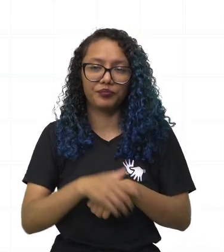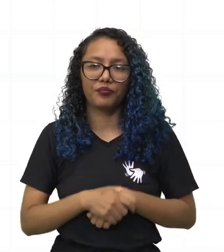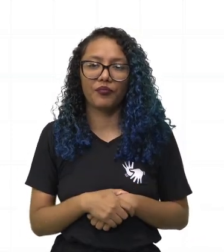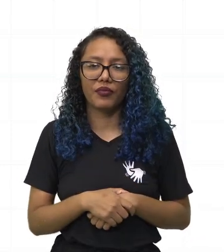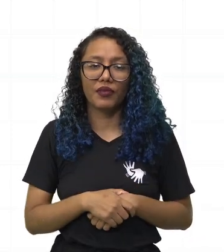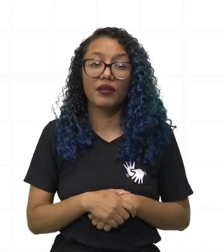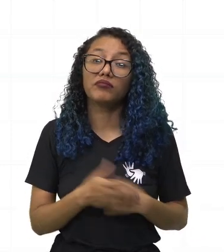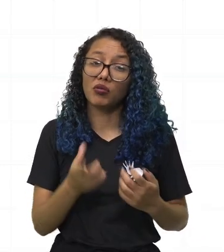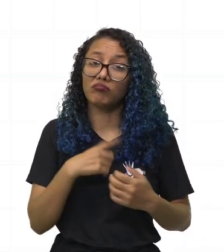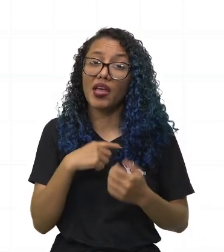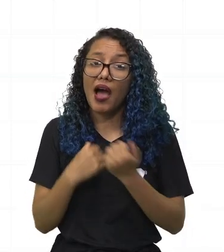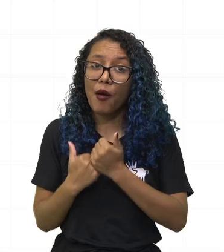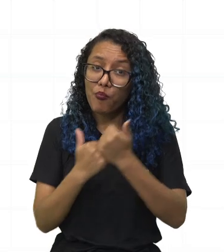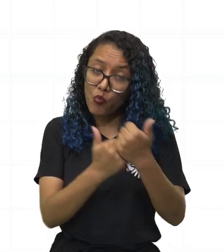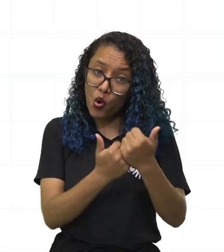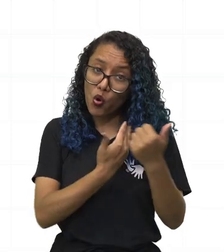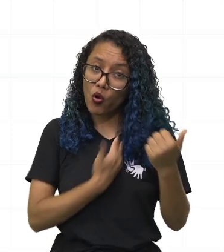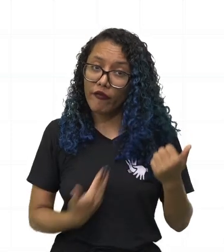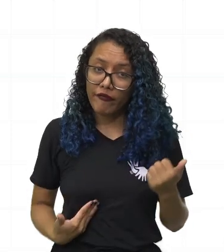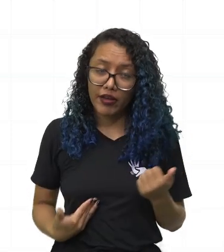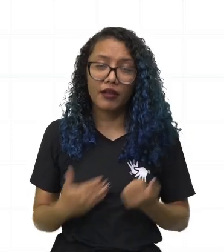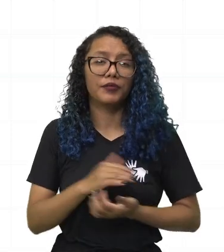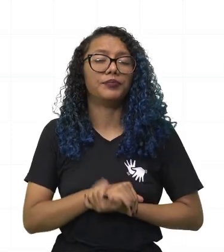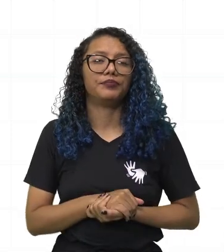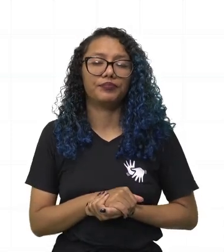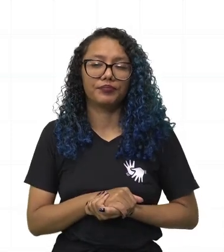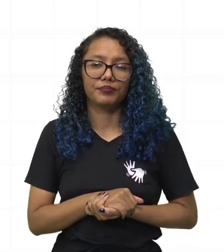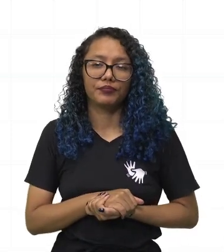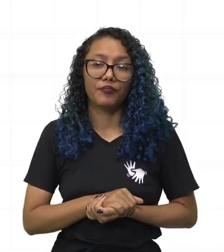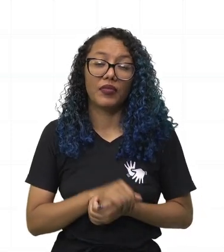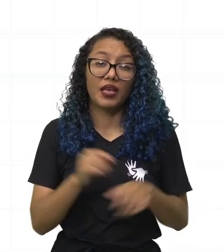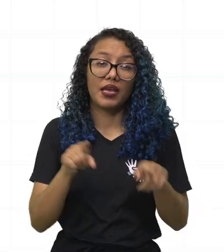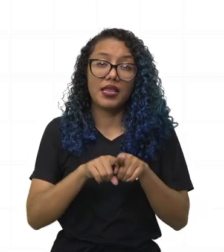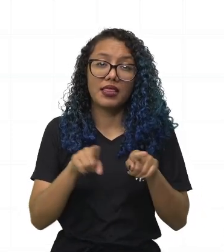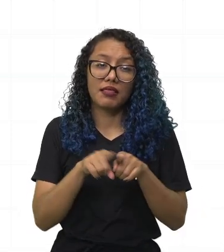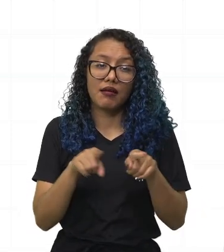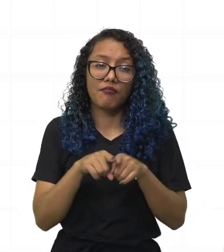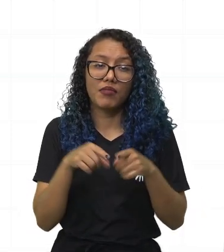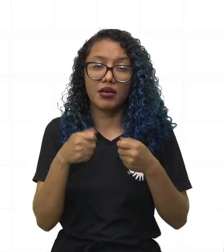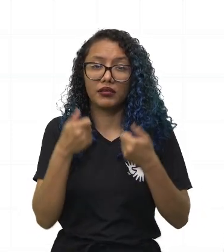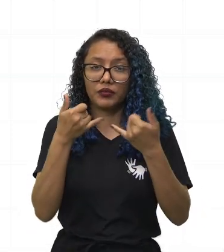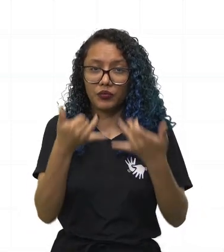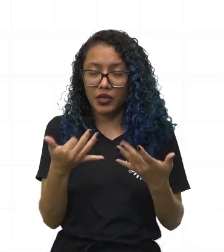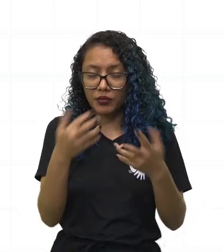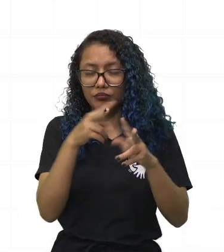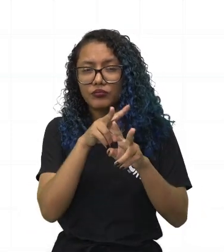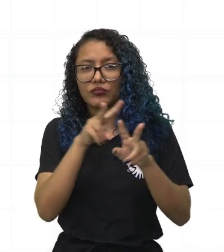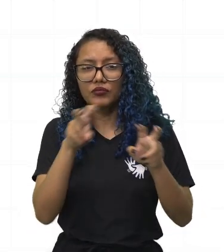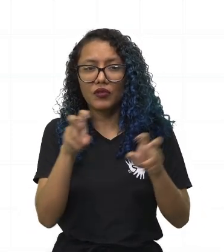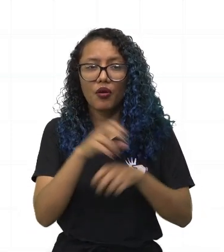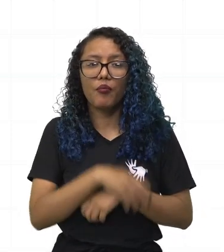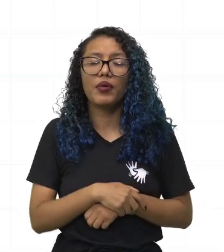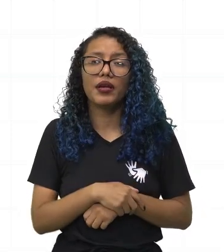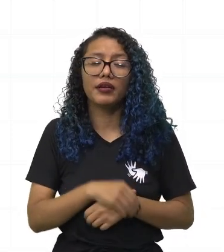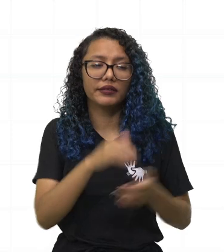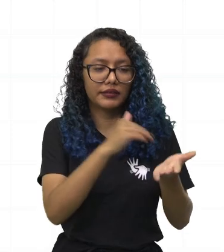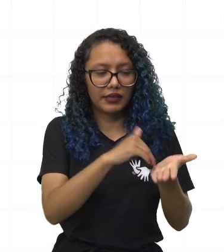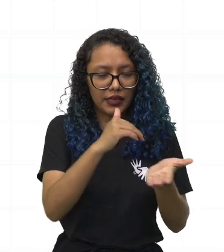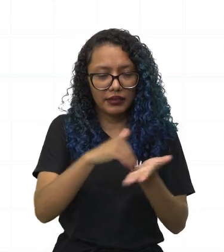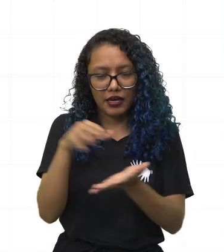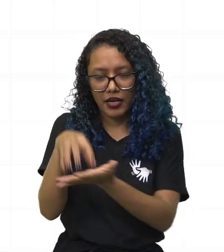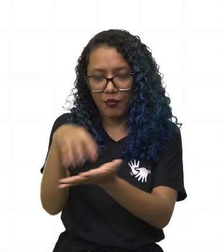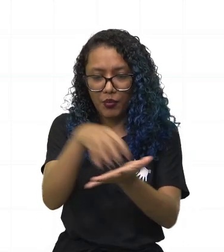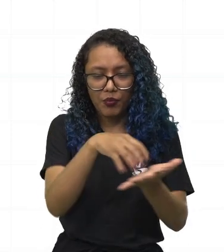do Estado, né? E aí que ele fala também sobre a questão da articulação, parceria, né, entre as secretarias, entre